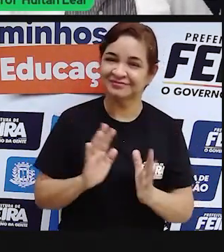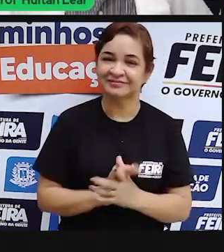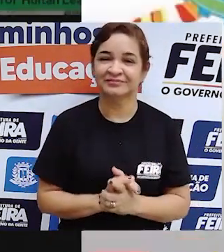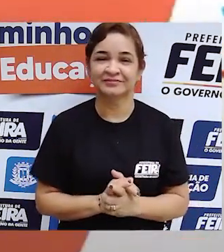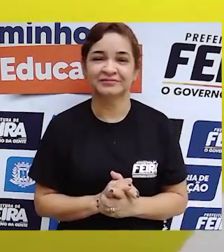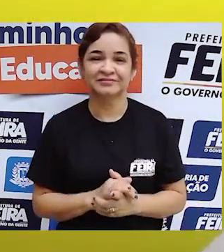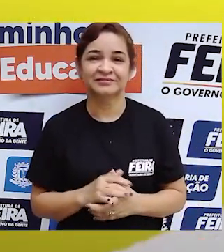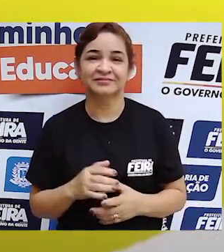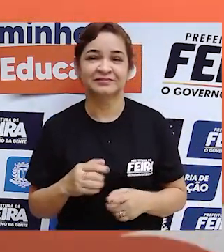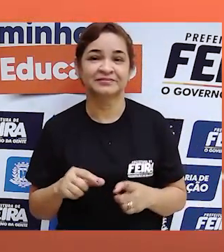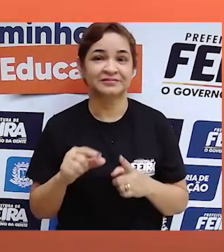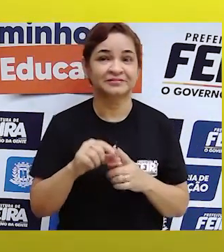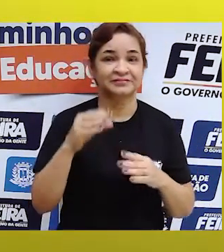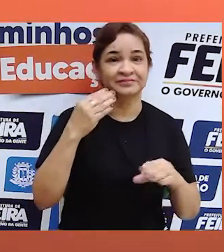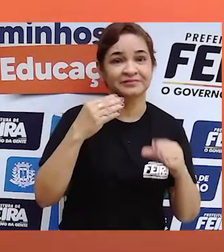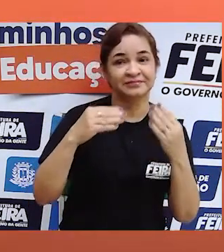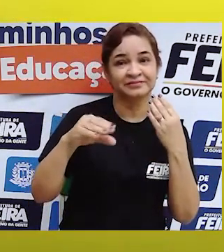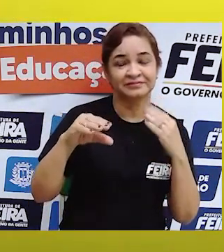Palavra cantada!